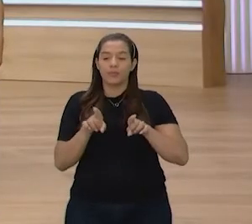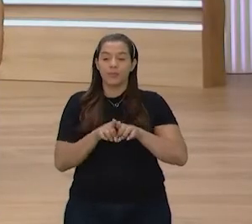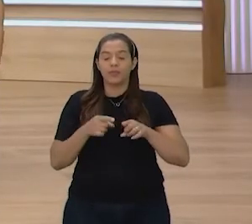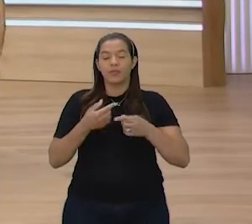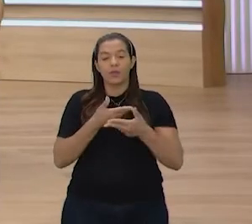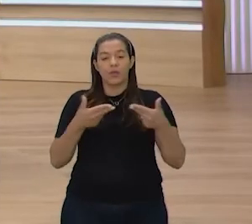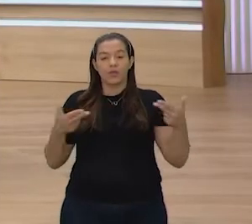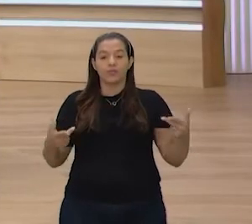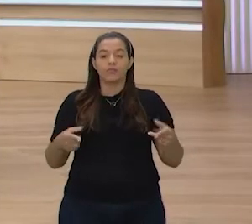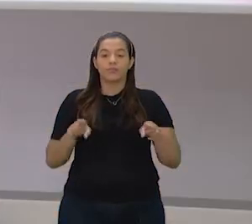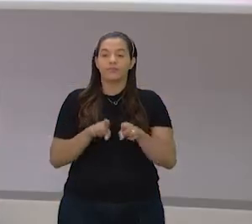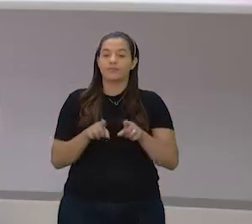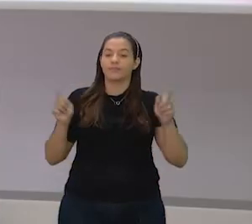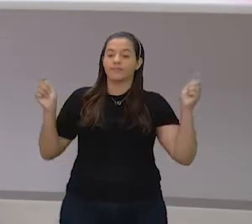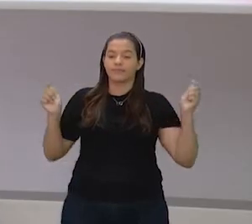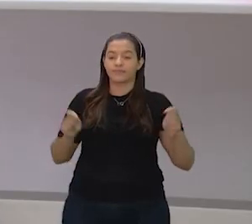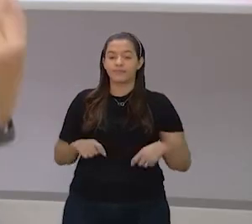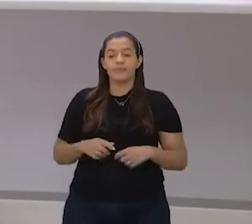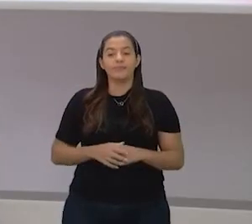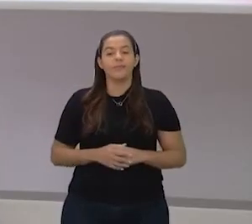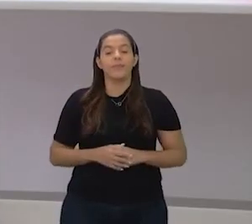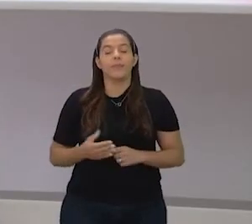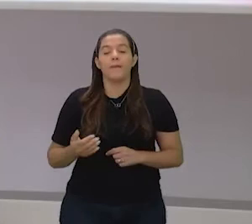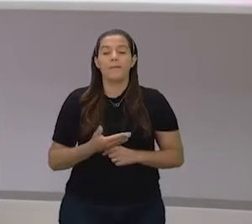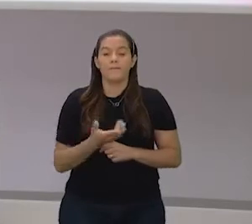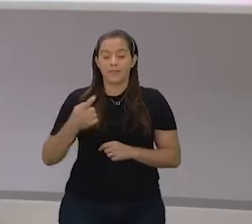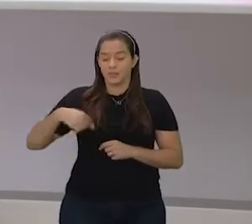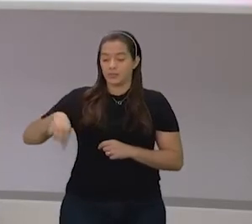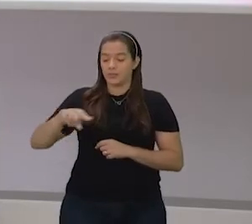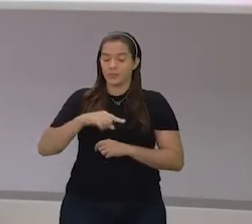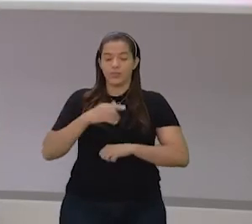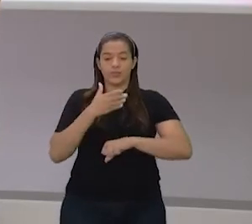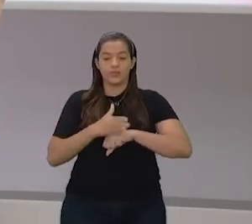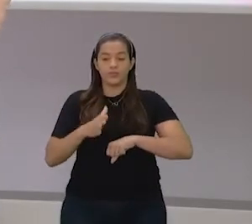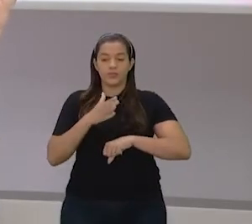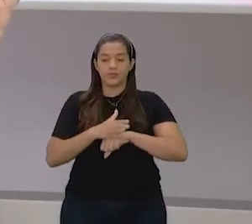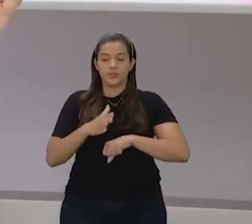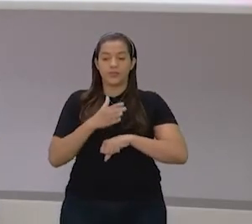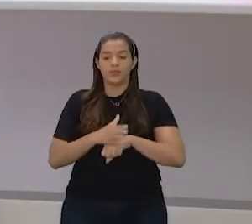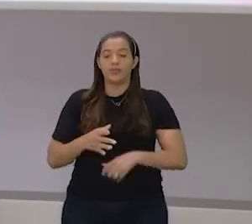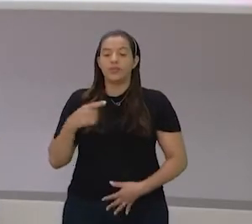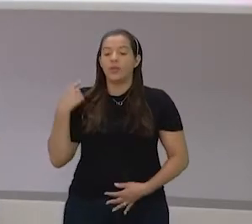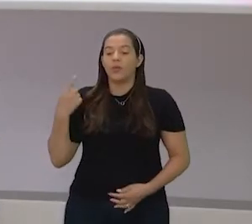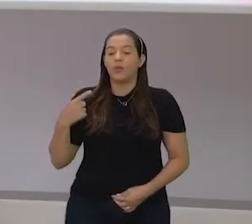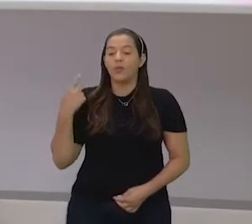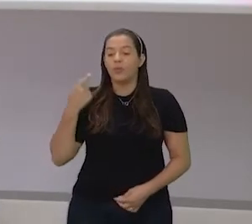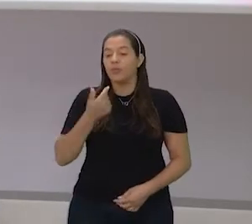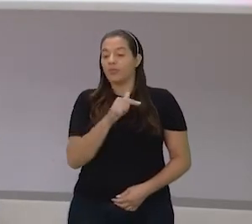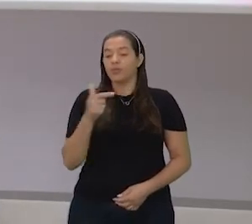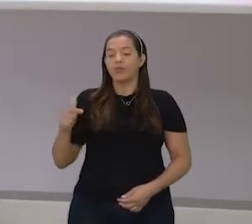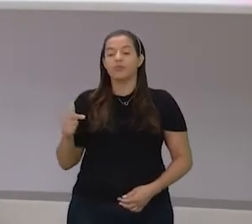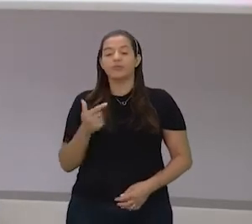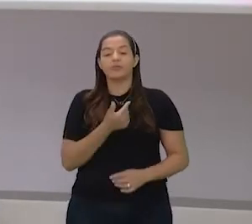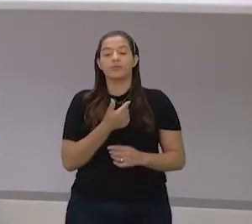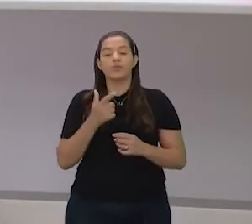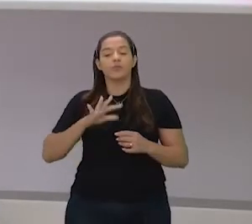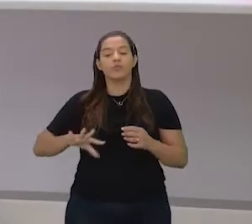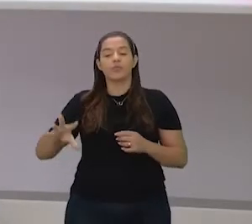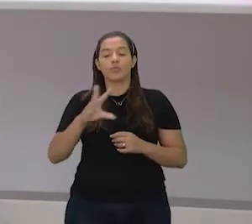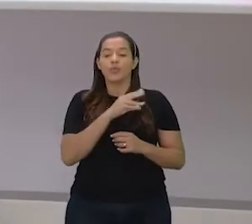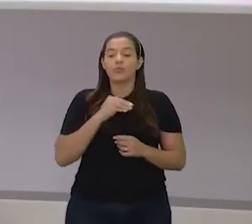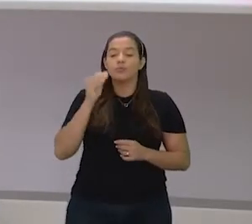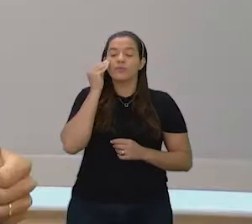aparelhos, inclusive. Mas, na prática da escola, não tem o porquê todos não